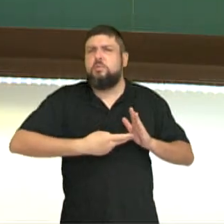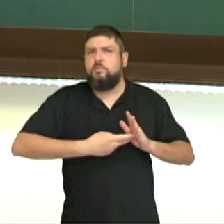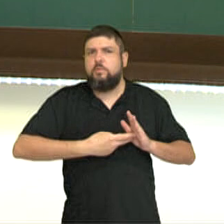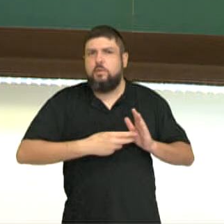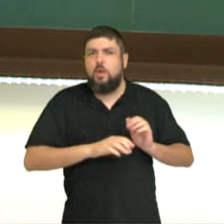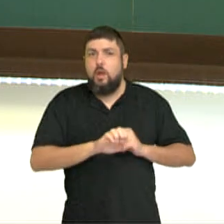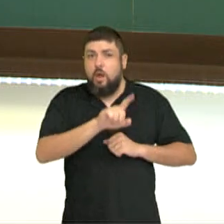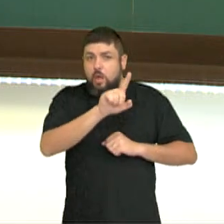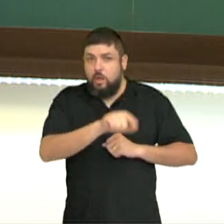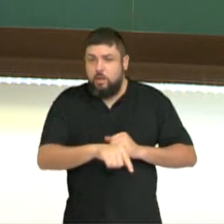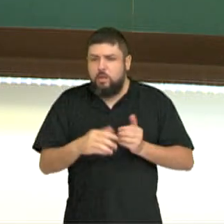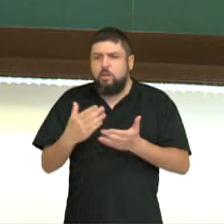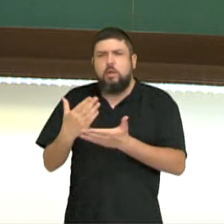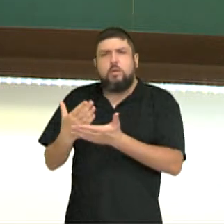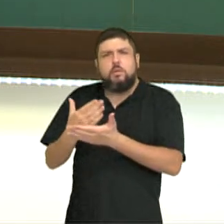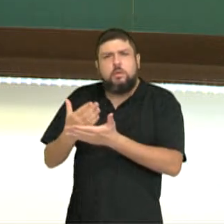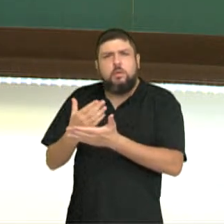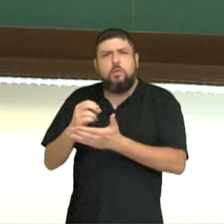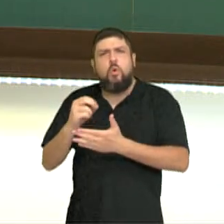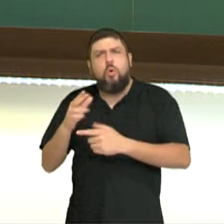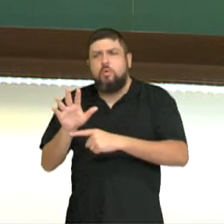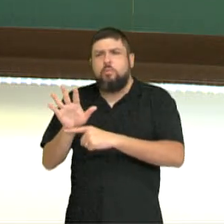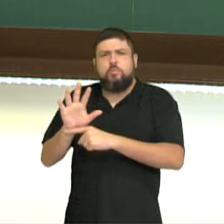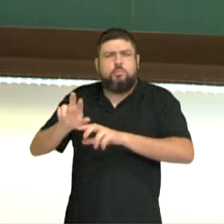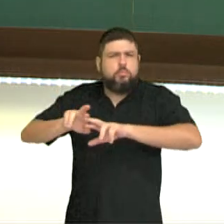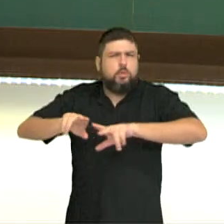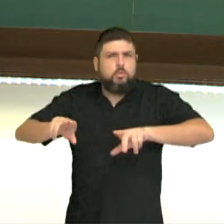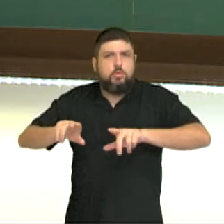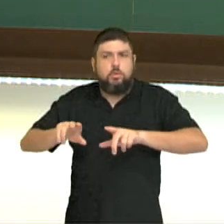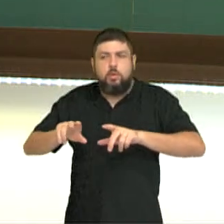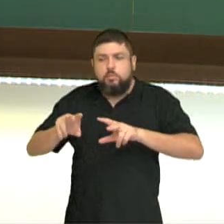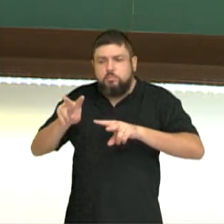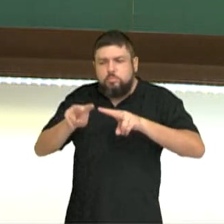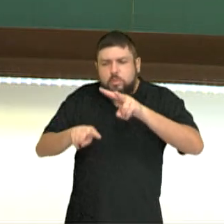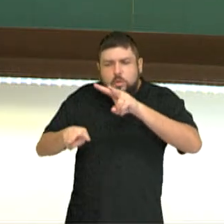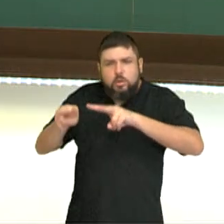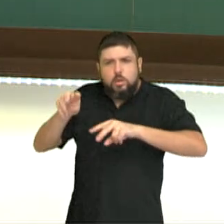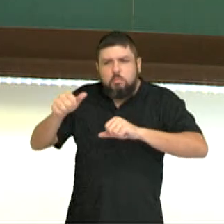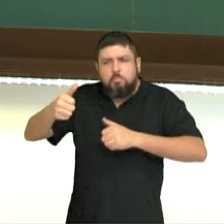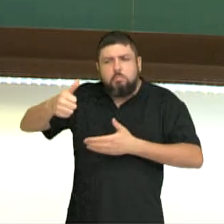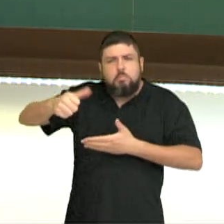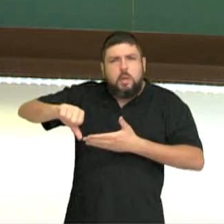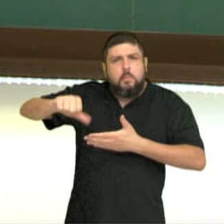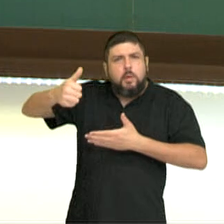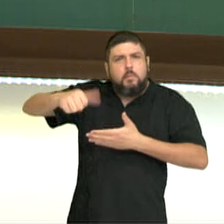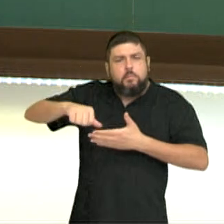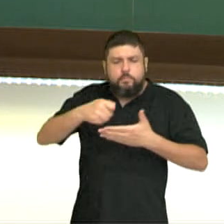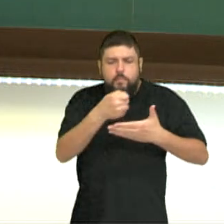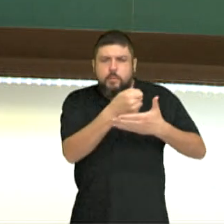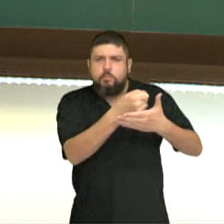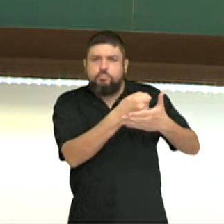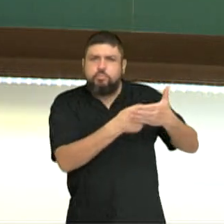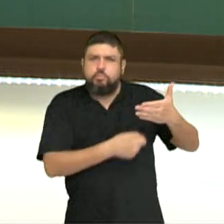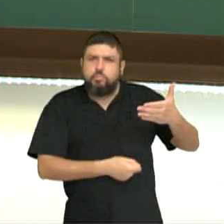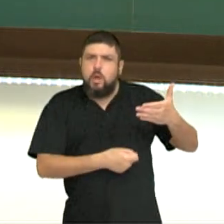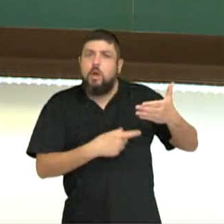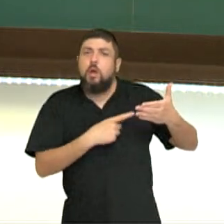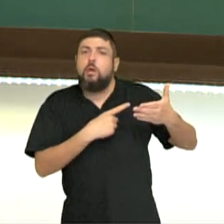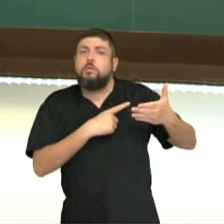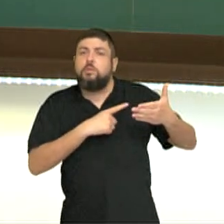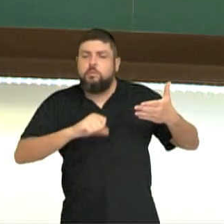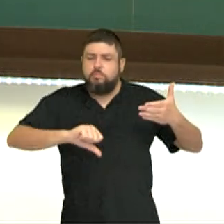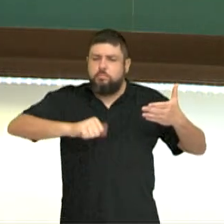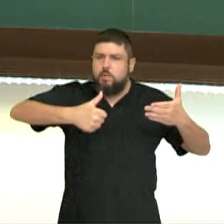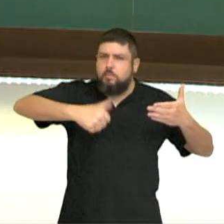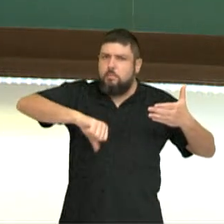Analisar, expor, criticar, elogiar, divulgar uma obra de cunho social ou artístico, pode ser um